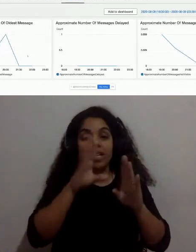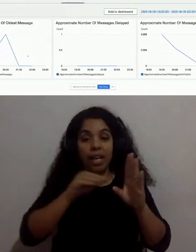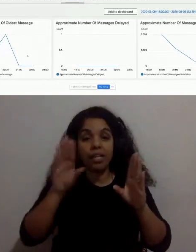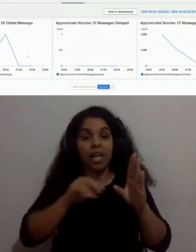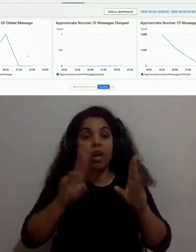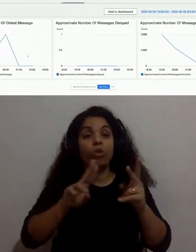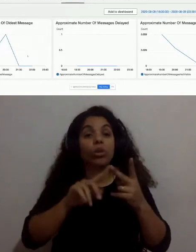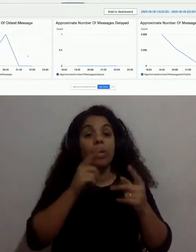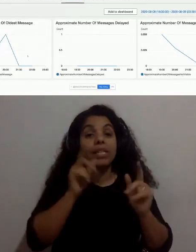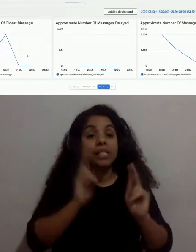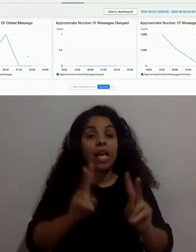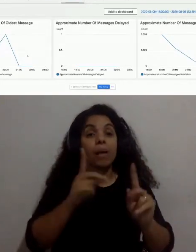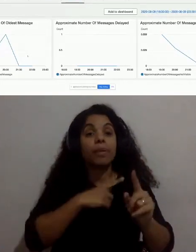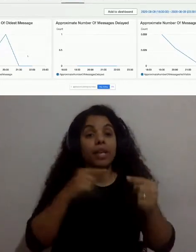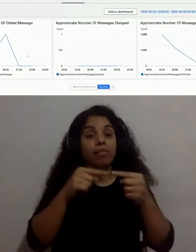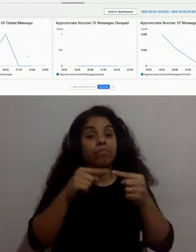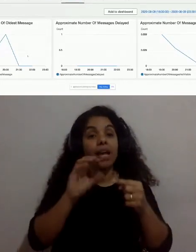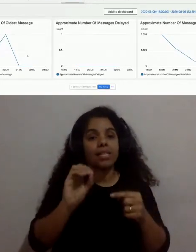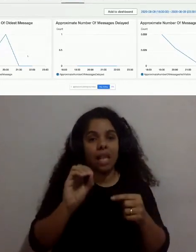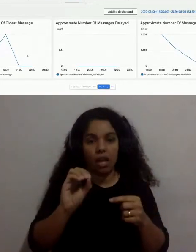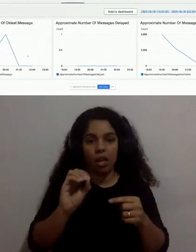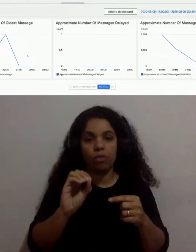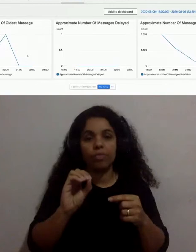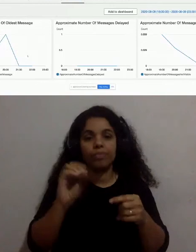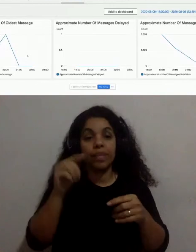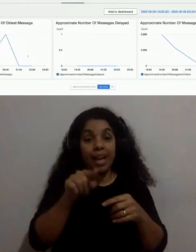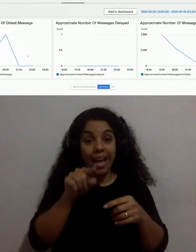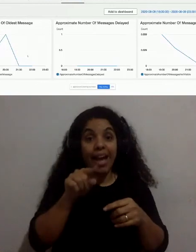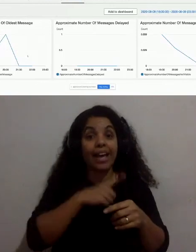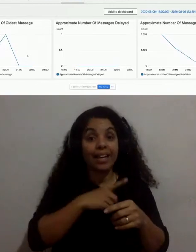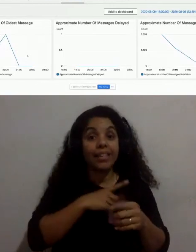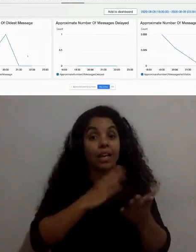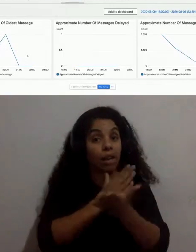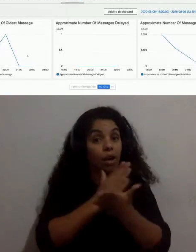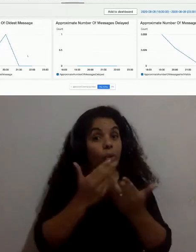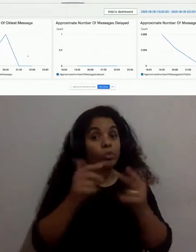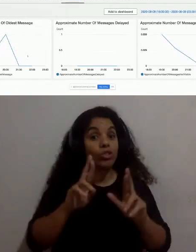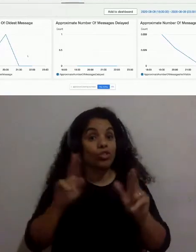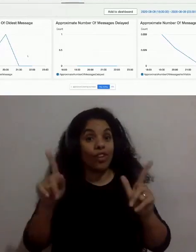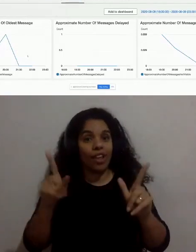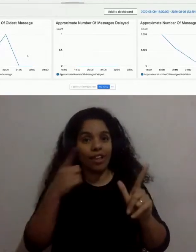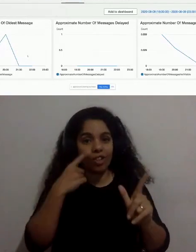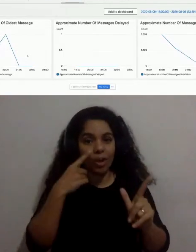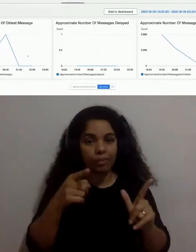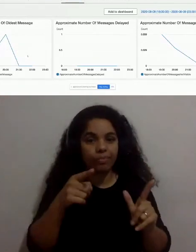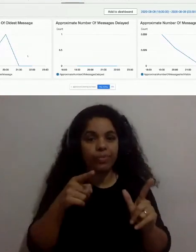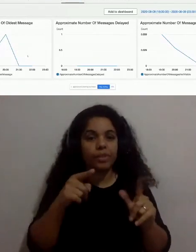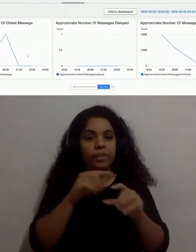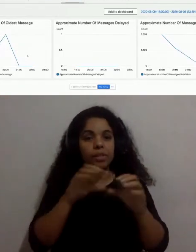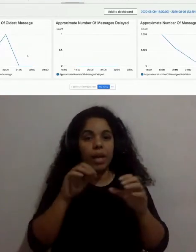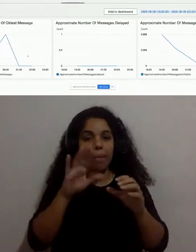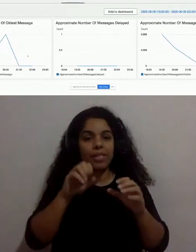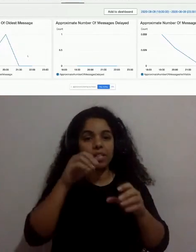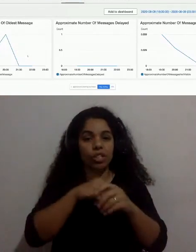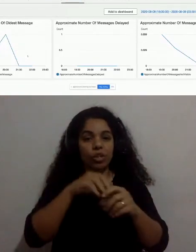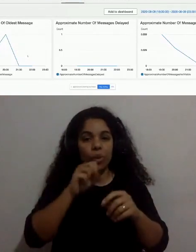sempre tender a zero. E aí, eu tenho algumas coisas diferentes, ó. As mensagens dentro do SQS